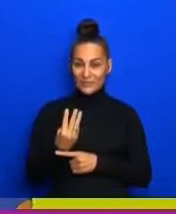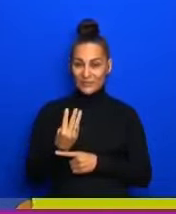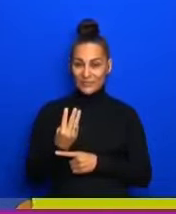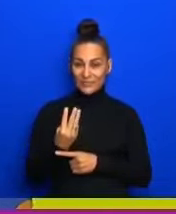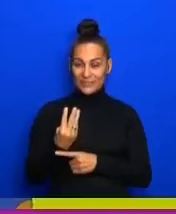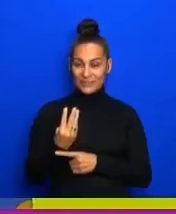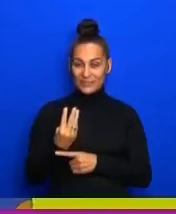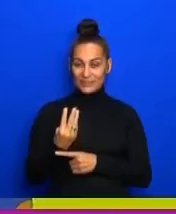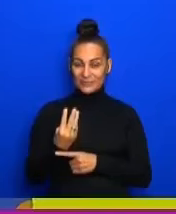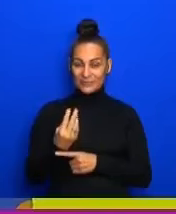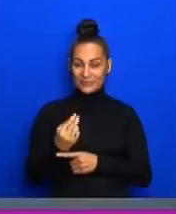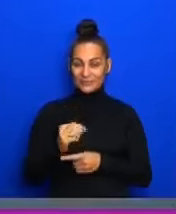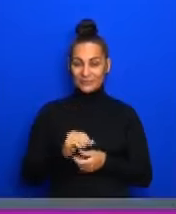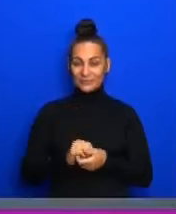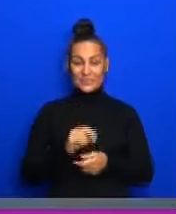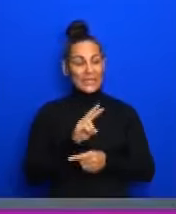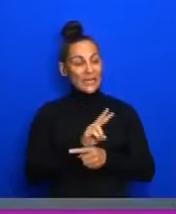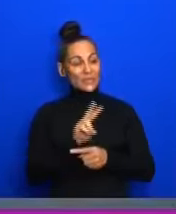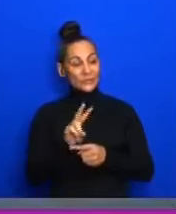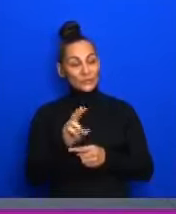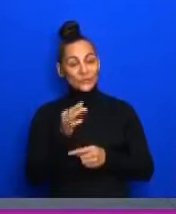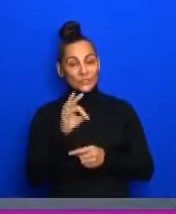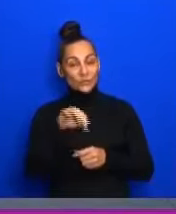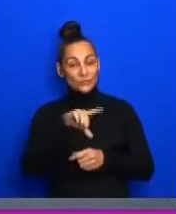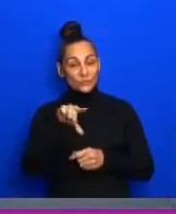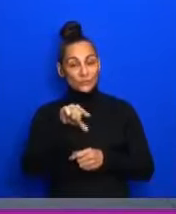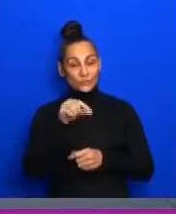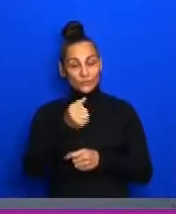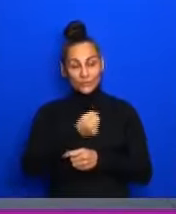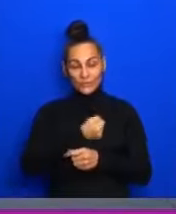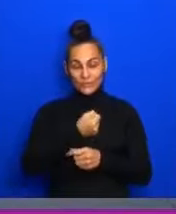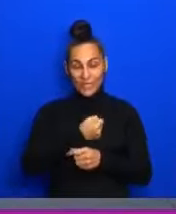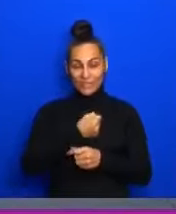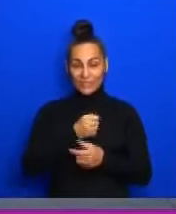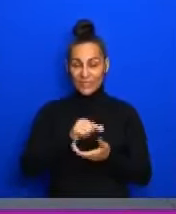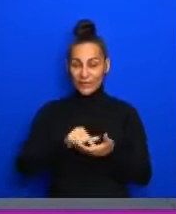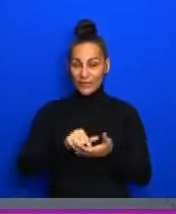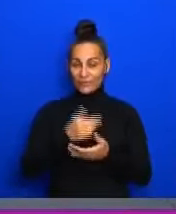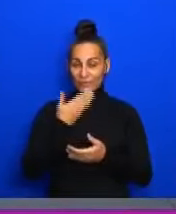e 23. Senhoras auditoras, vocês confirmam os números